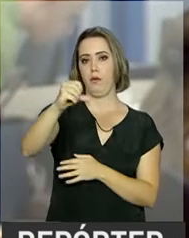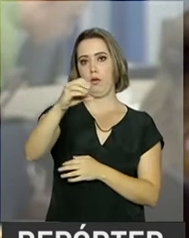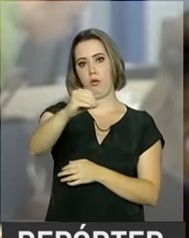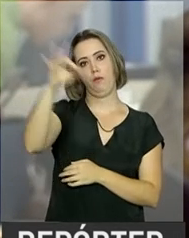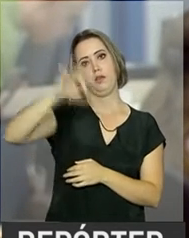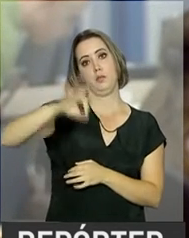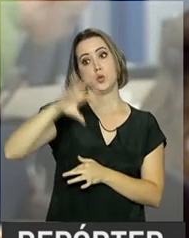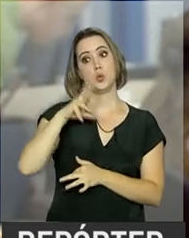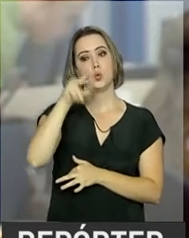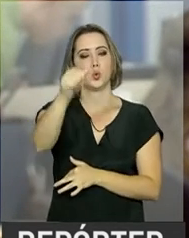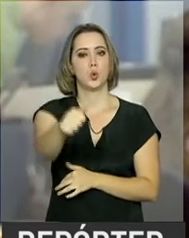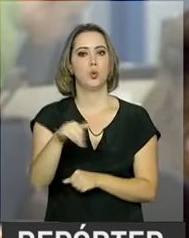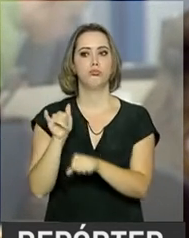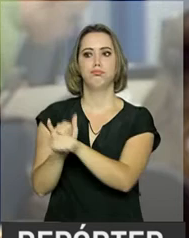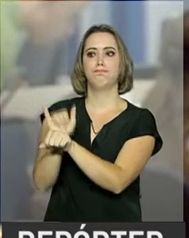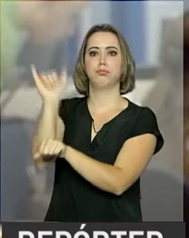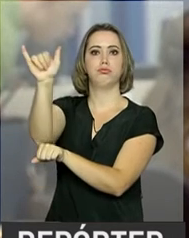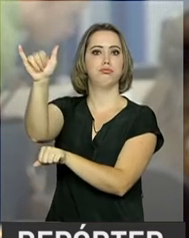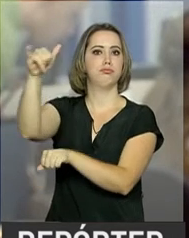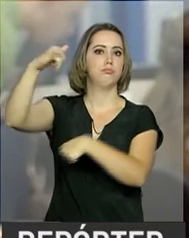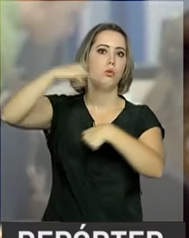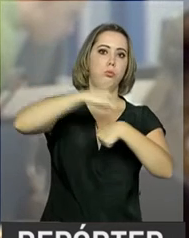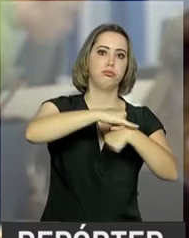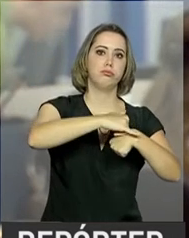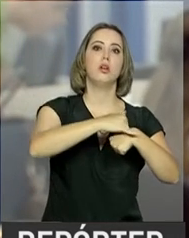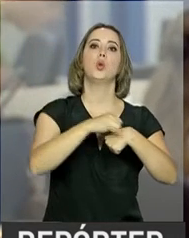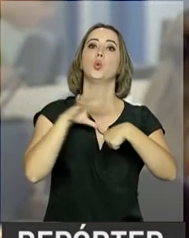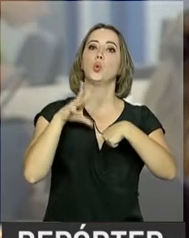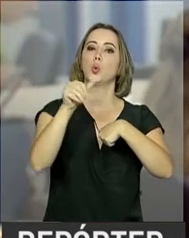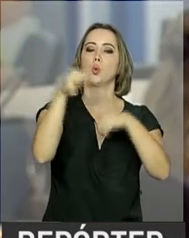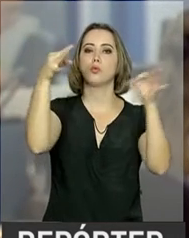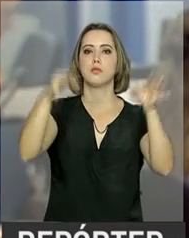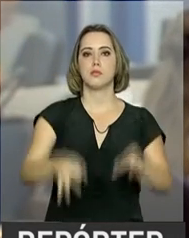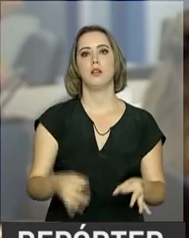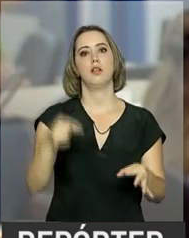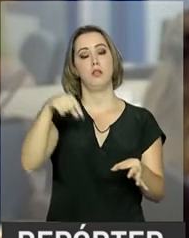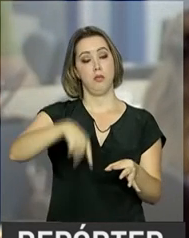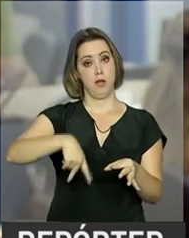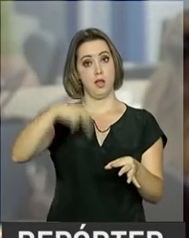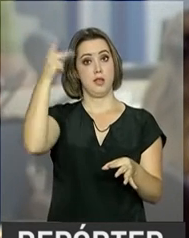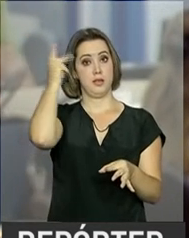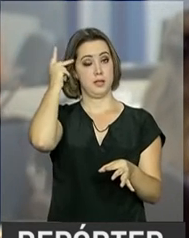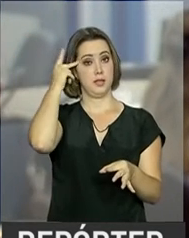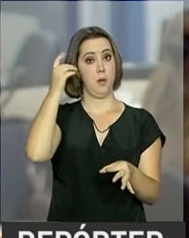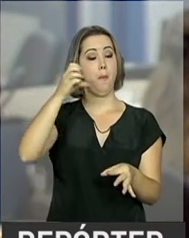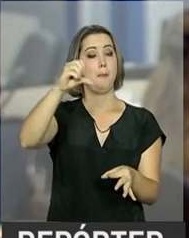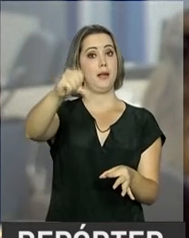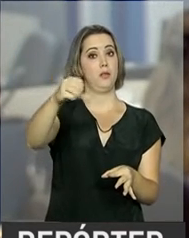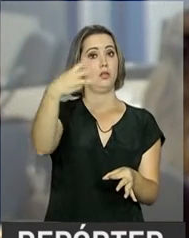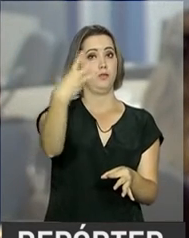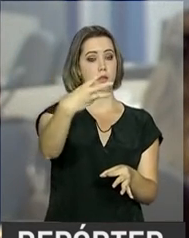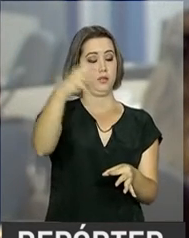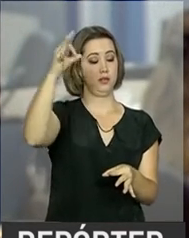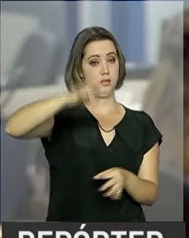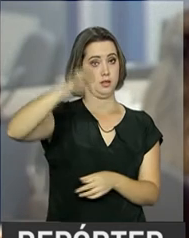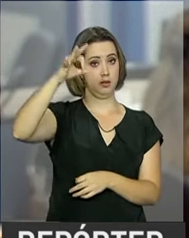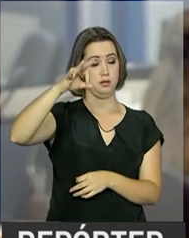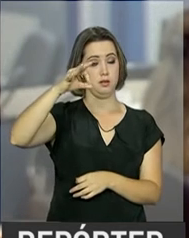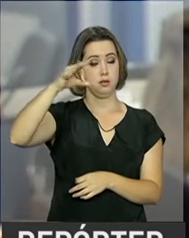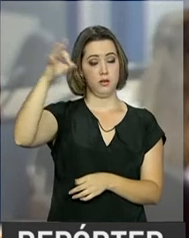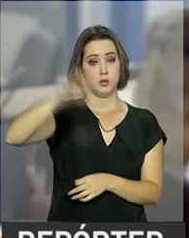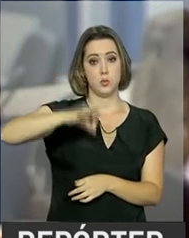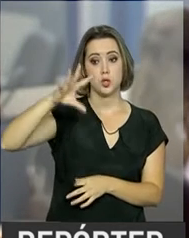total o aeroporto de congonhas e guarulhos aqui em são paulo foi o mais pontual do país com 93 lula 17% dos